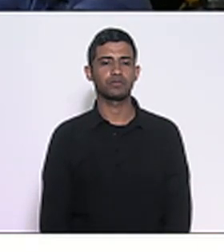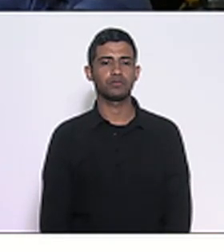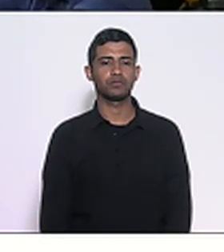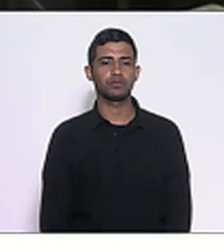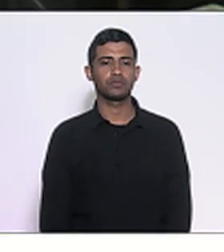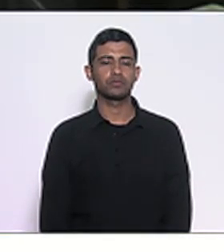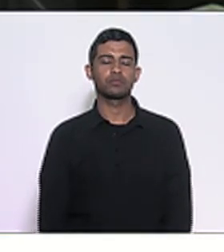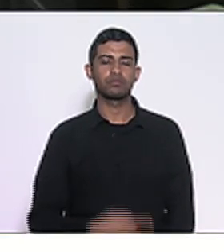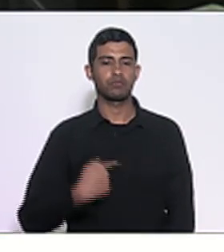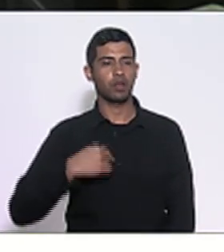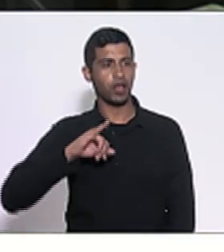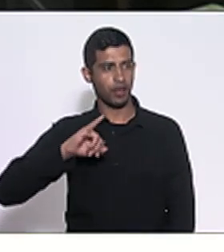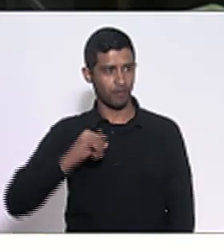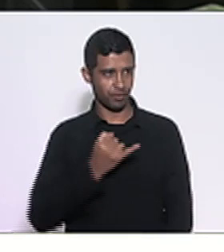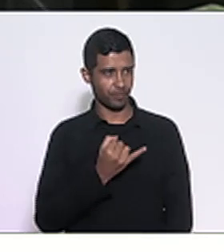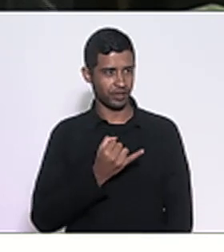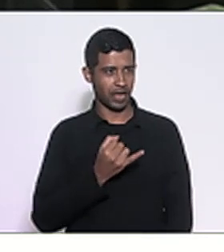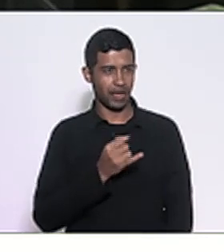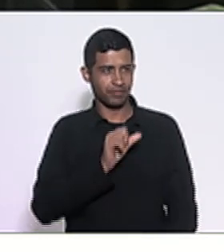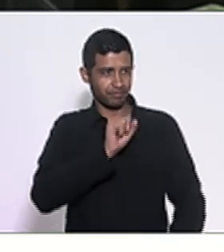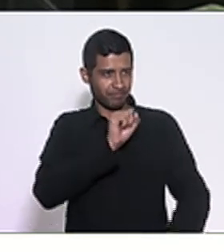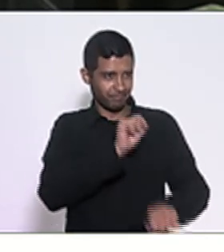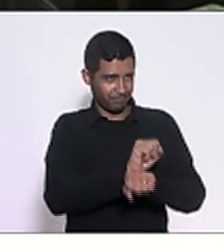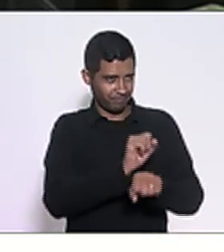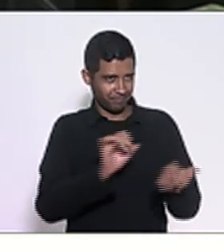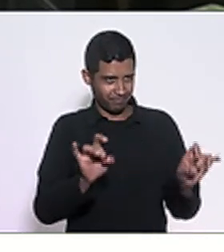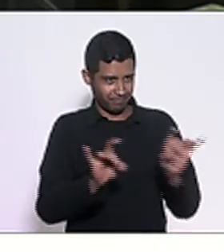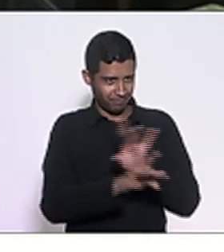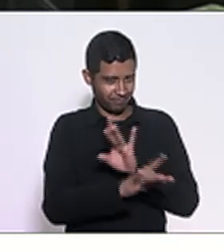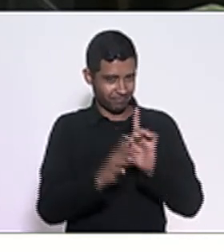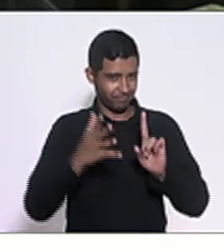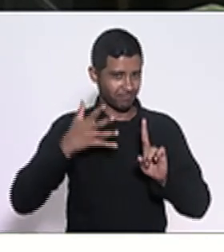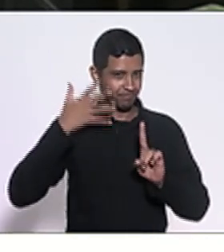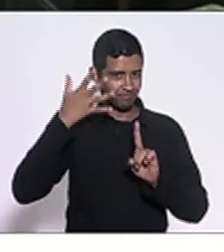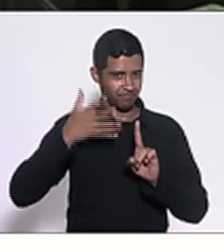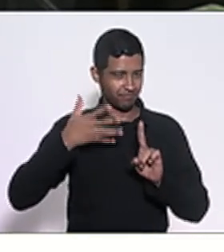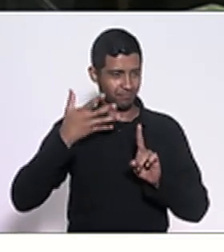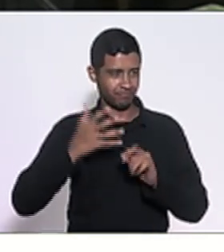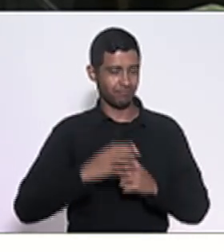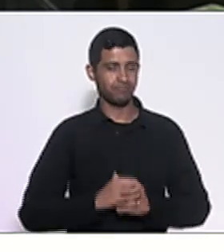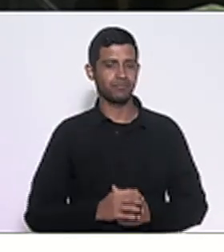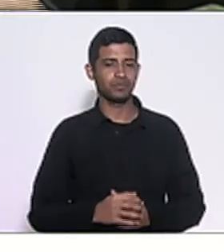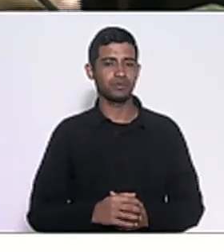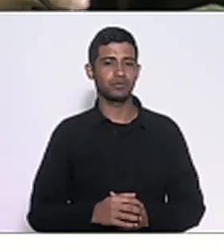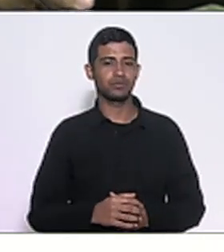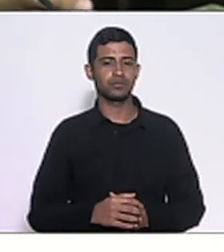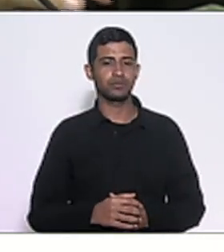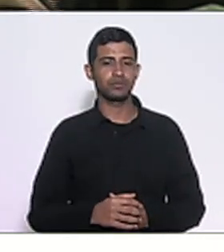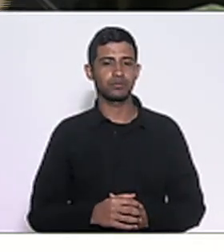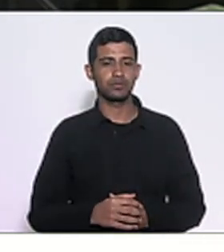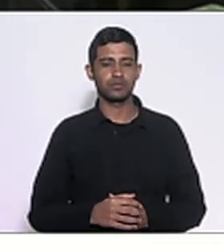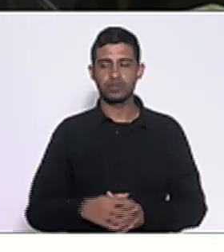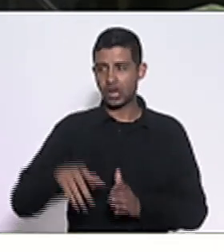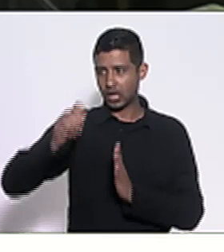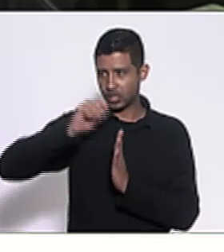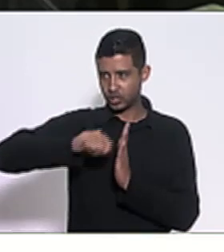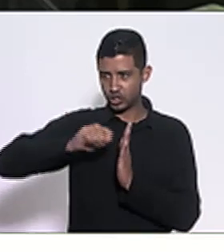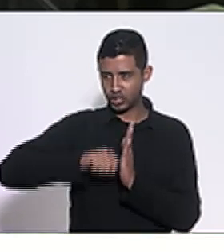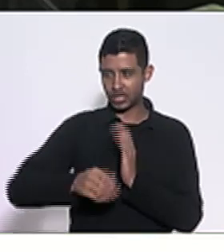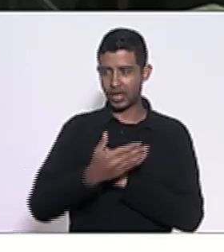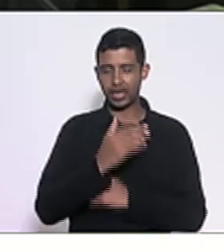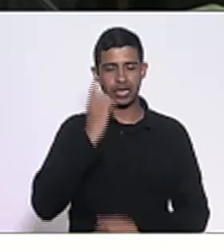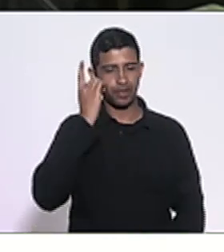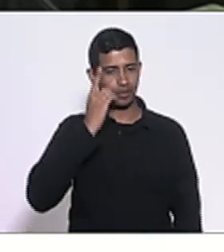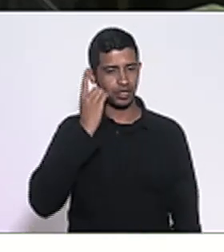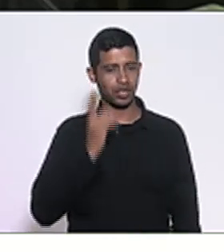Eu vou aproveitar essa pausa e para tirar proveito da sua exposição, não sem antes registrar o deputado Alexandre Knoploch,